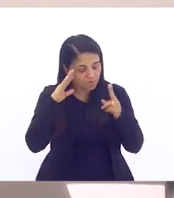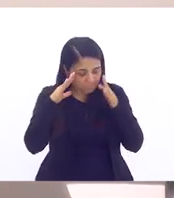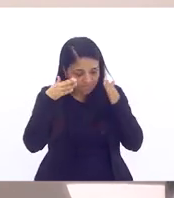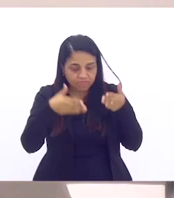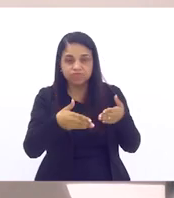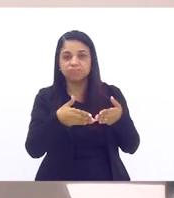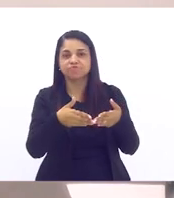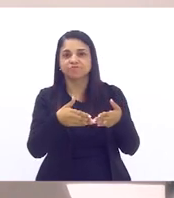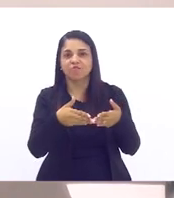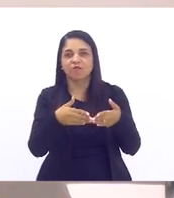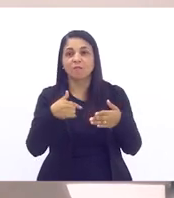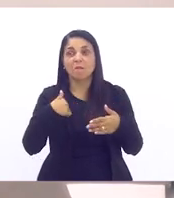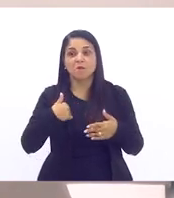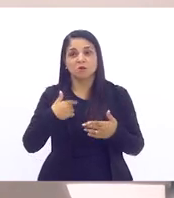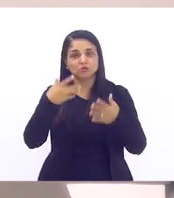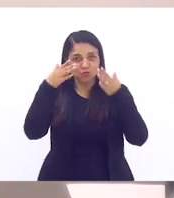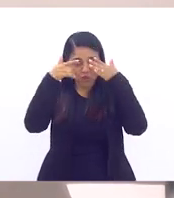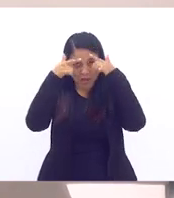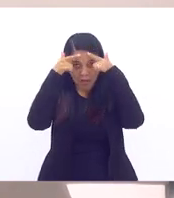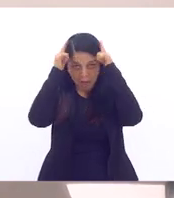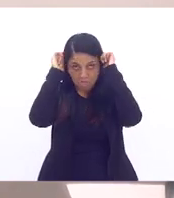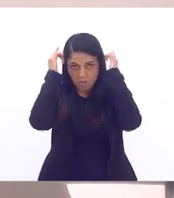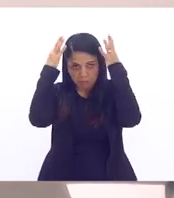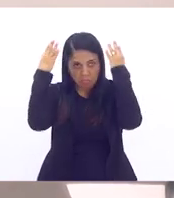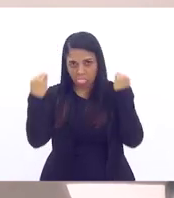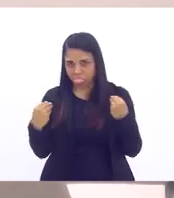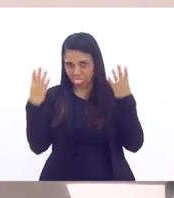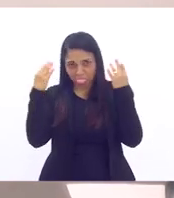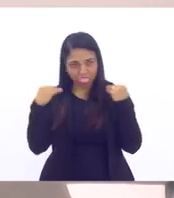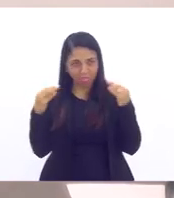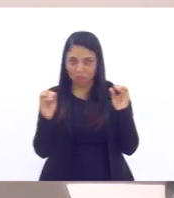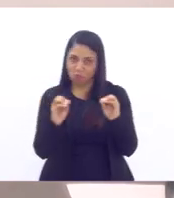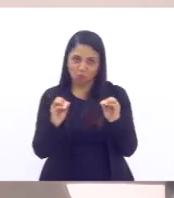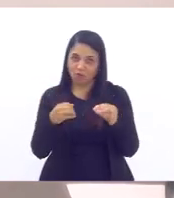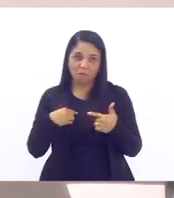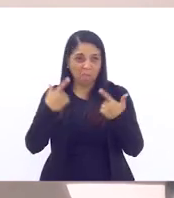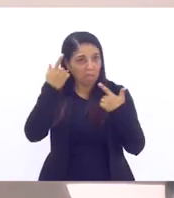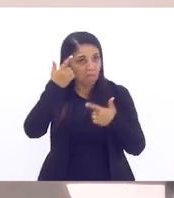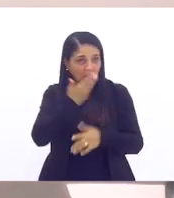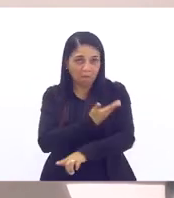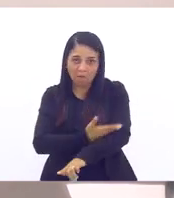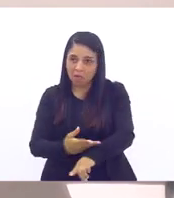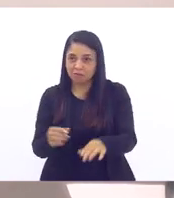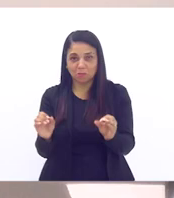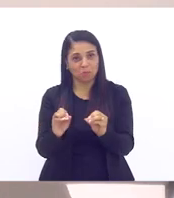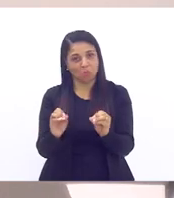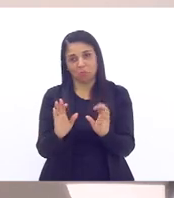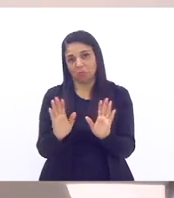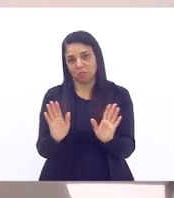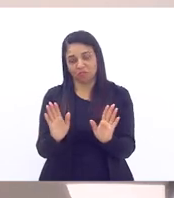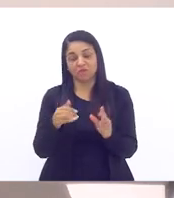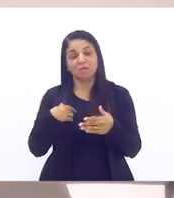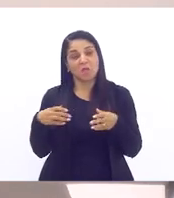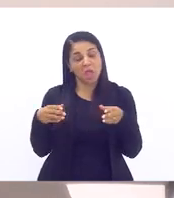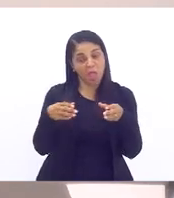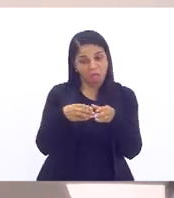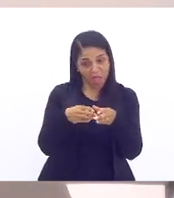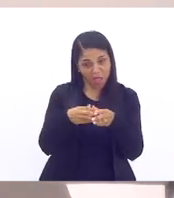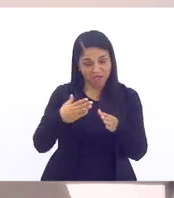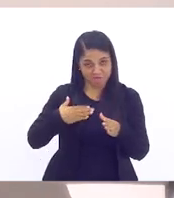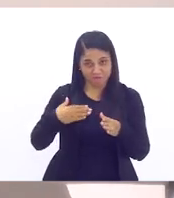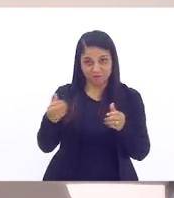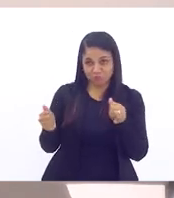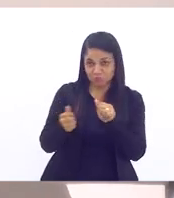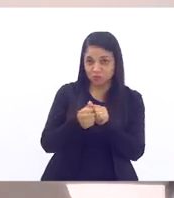eu tenho certeza os meus cabelos não cairão nem ficaram mais brancos por isso vamos a minha equipe já tá aqui de prontidão